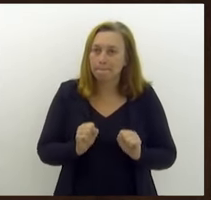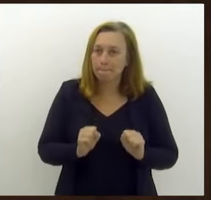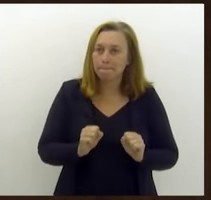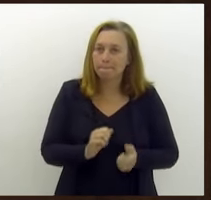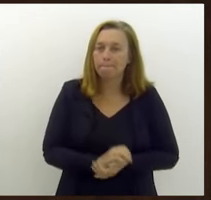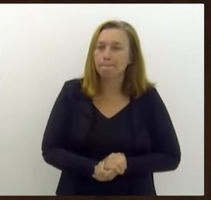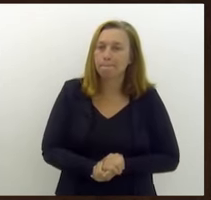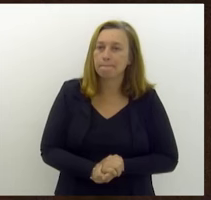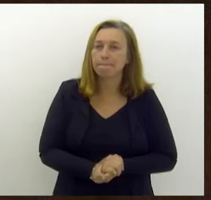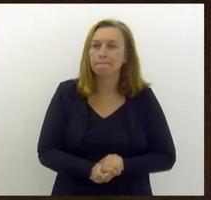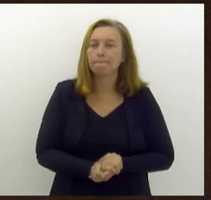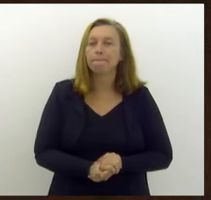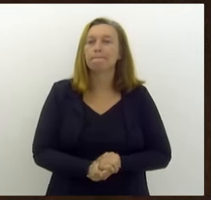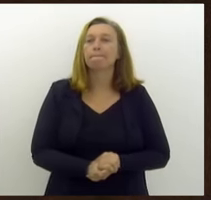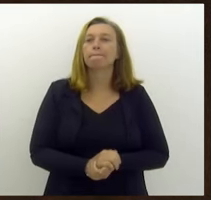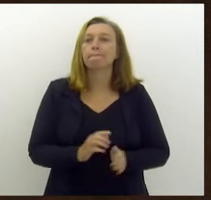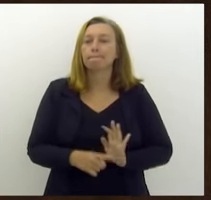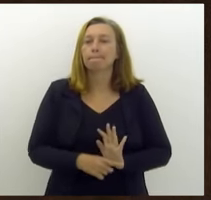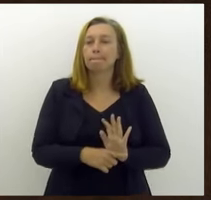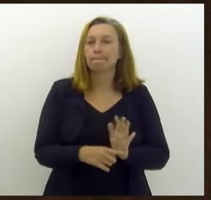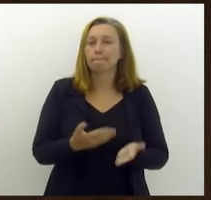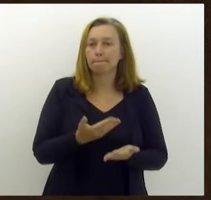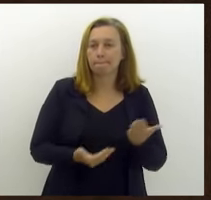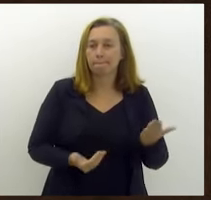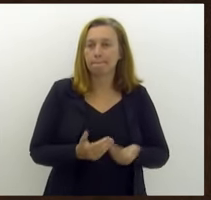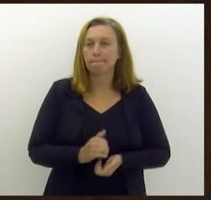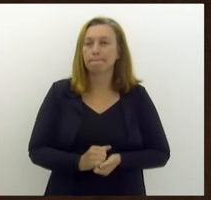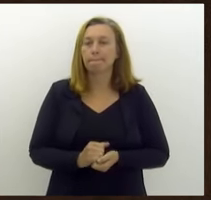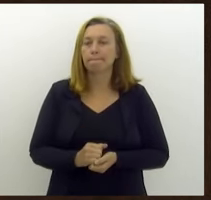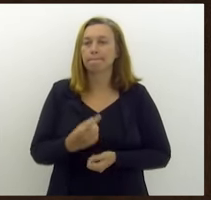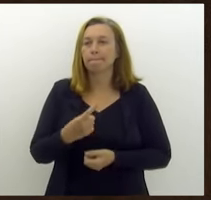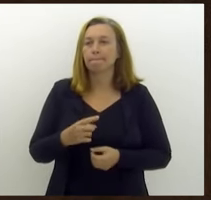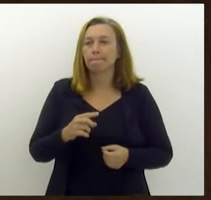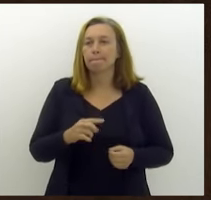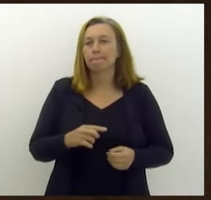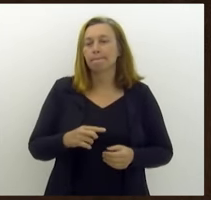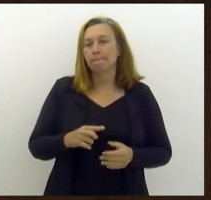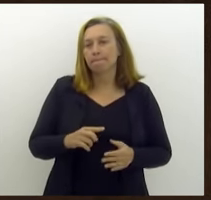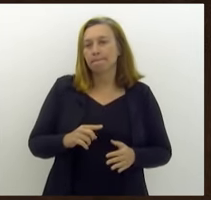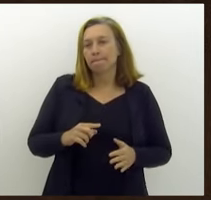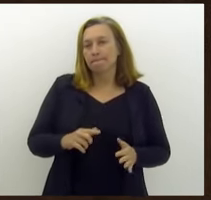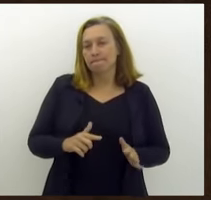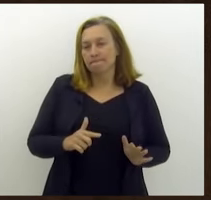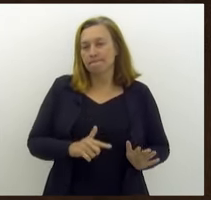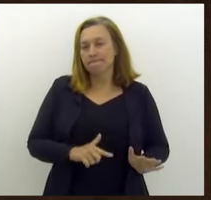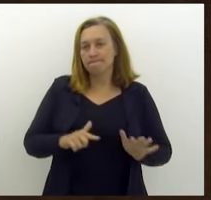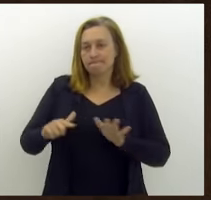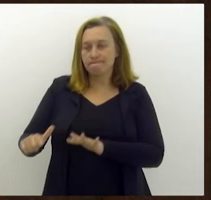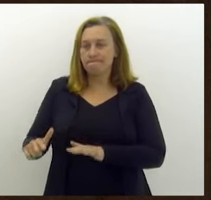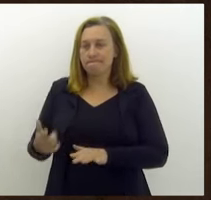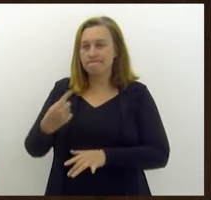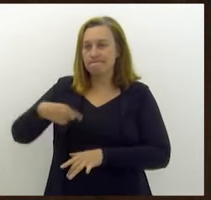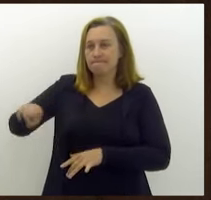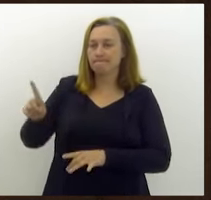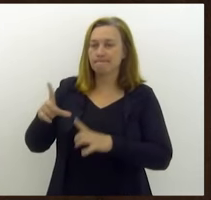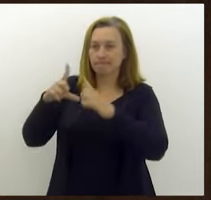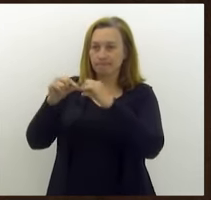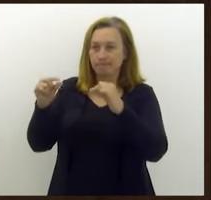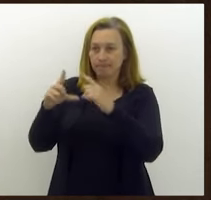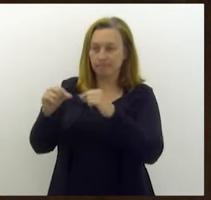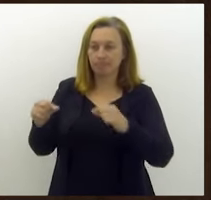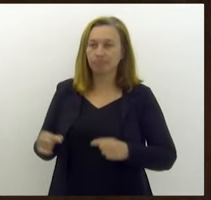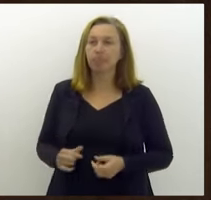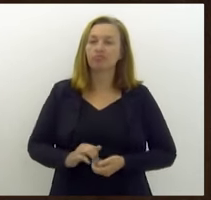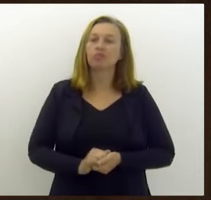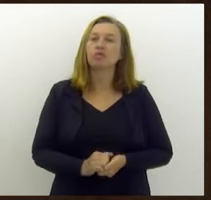esse déficit que vem semana que vem nós estamos indo a Brasília para discutir a dívida do estado que também deveria